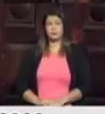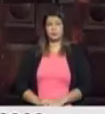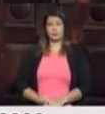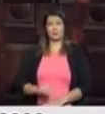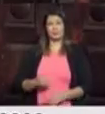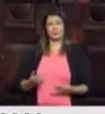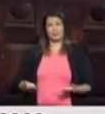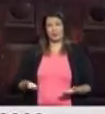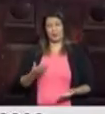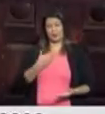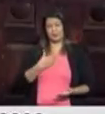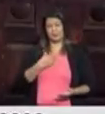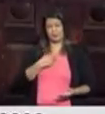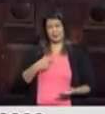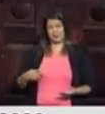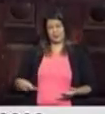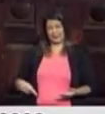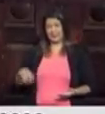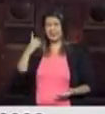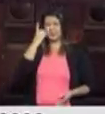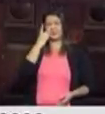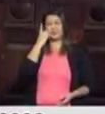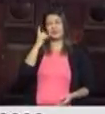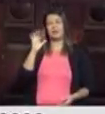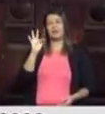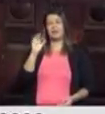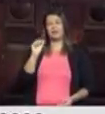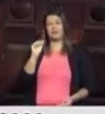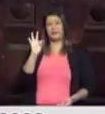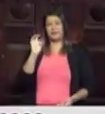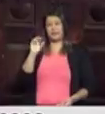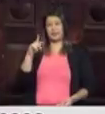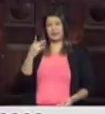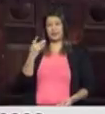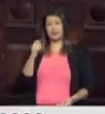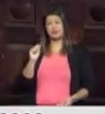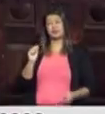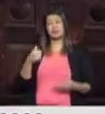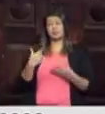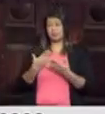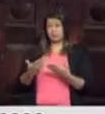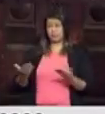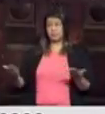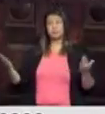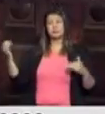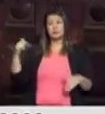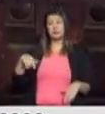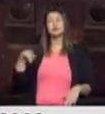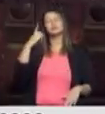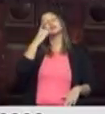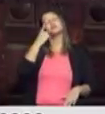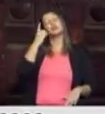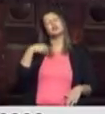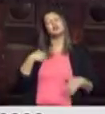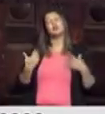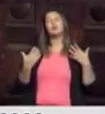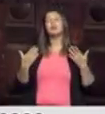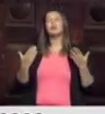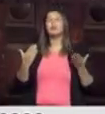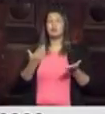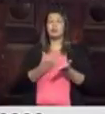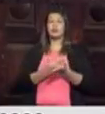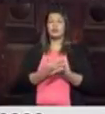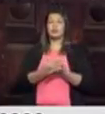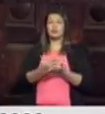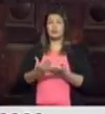Senhora Presidente, deputada Fatinha, senhores e senhoras deputados, eu queria iniciar,